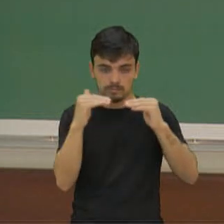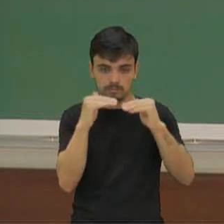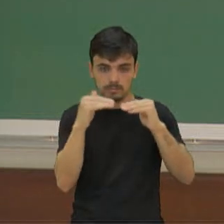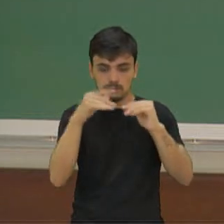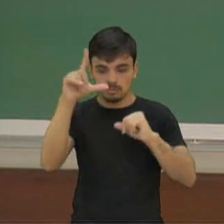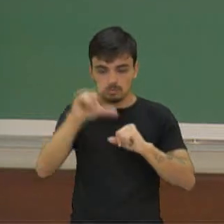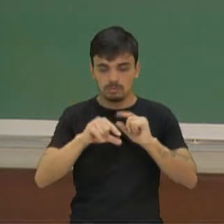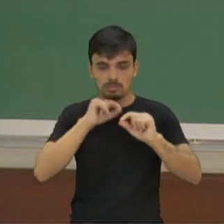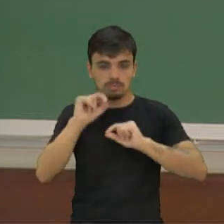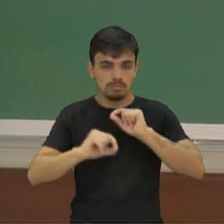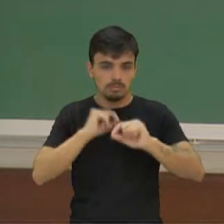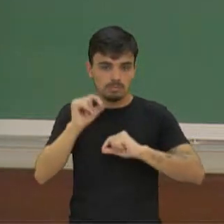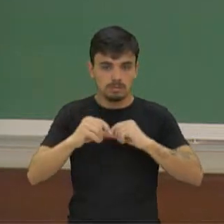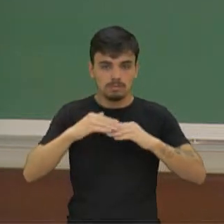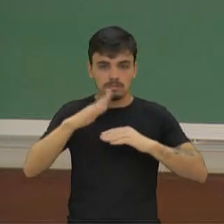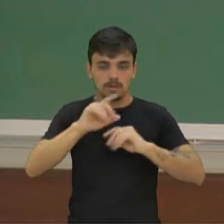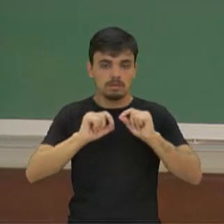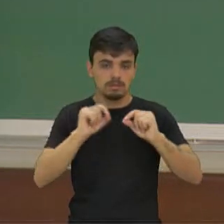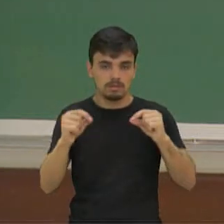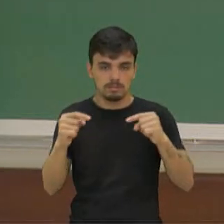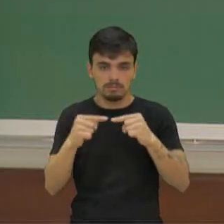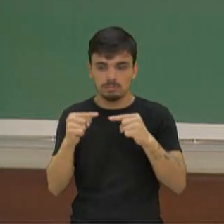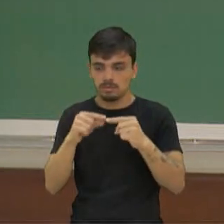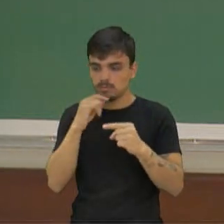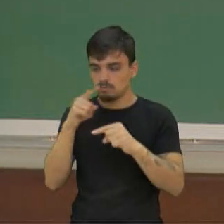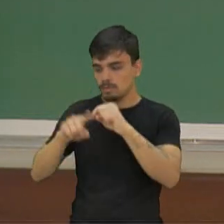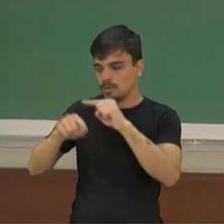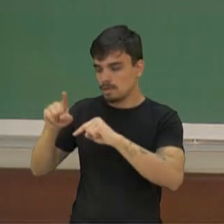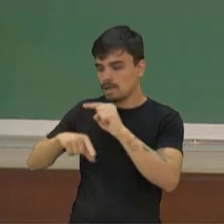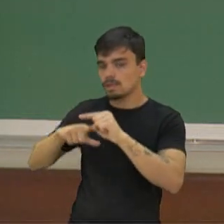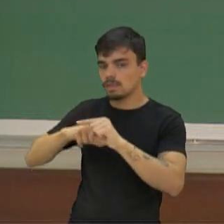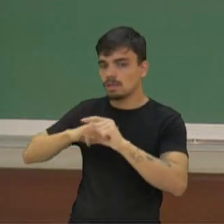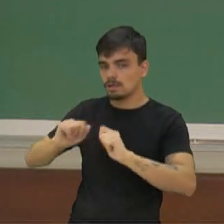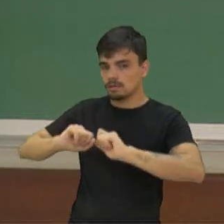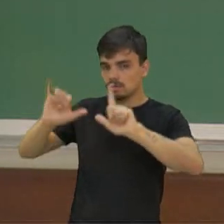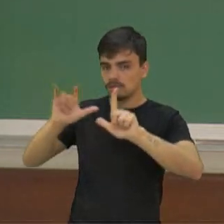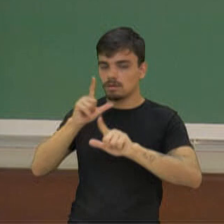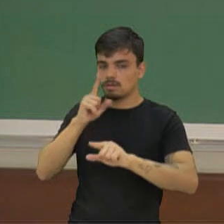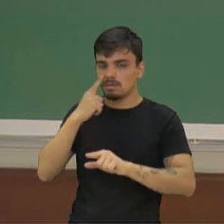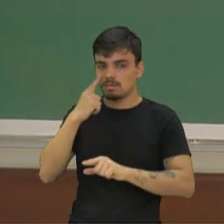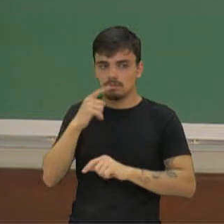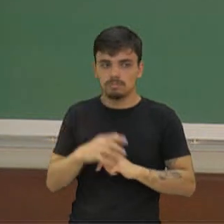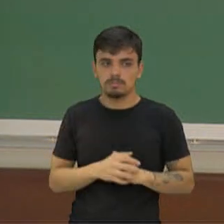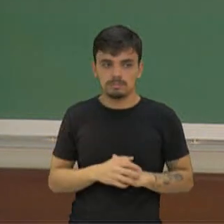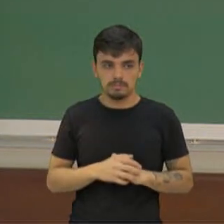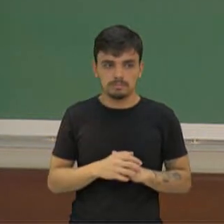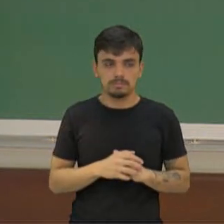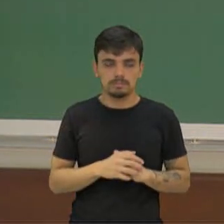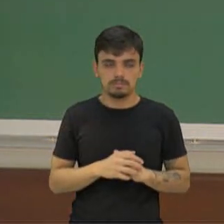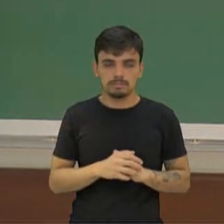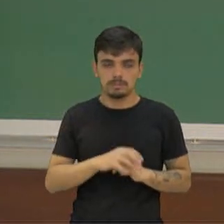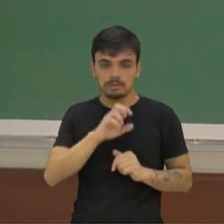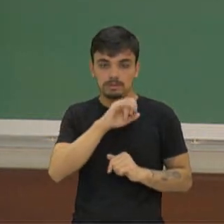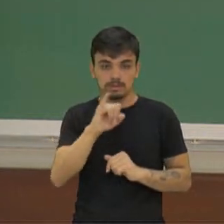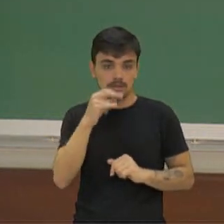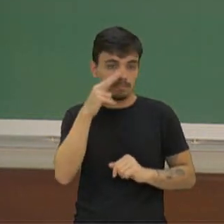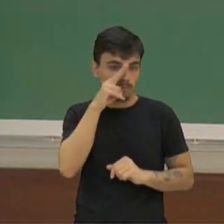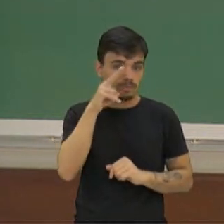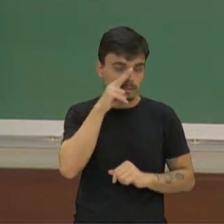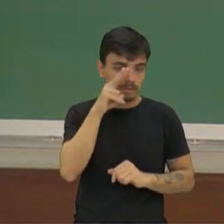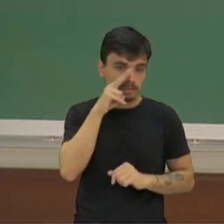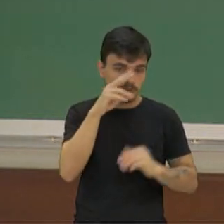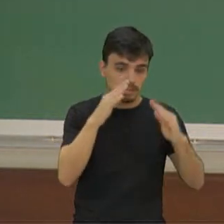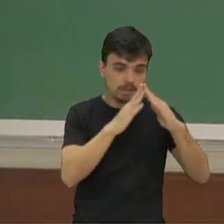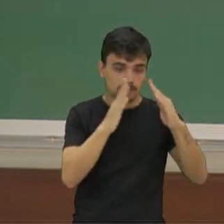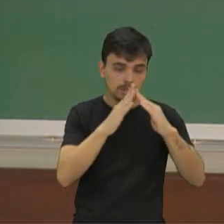diminui quanto mais aparelhos são ligados. Ora, se aumenta a potência da casa, diminui a resistência elétrica dos aparelhos.